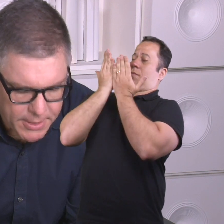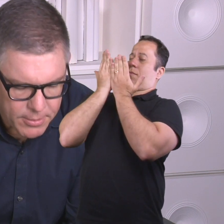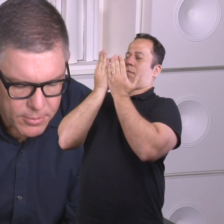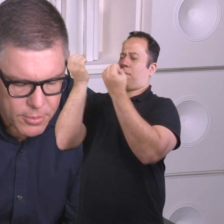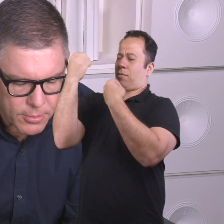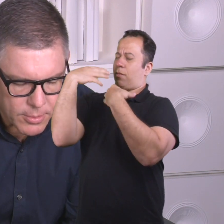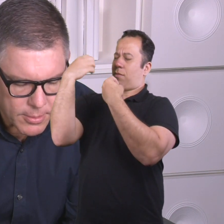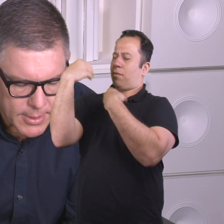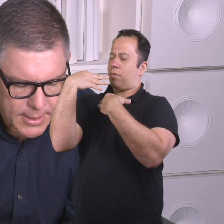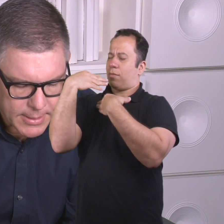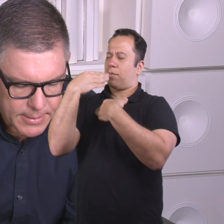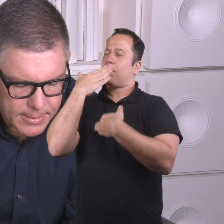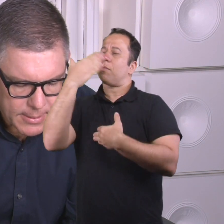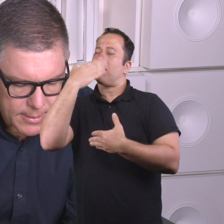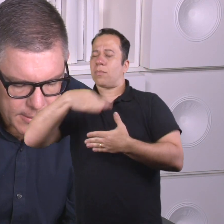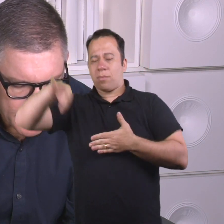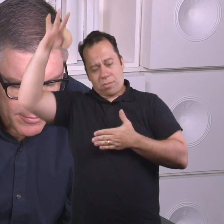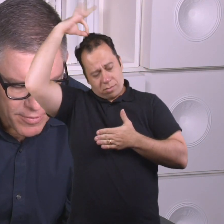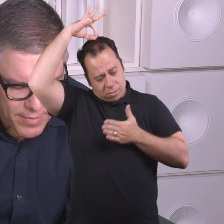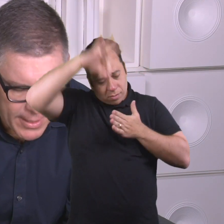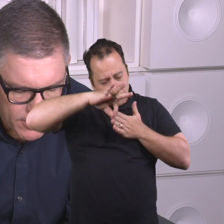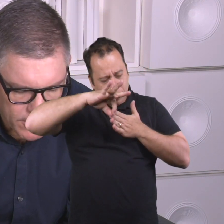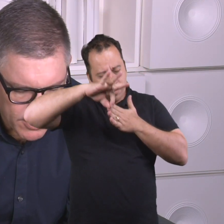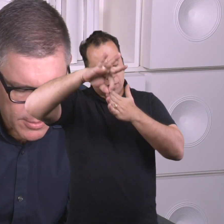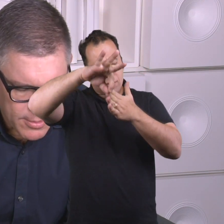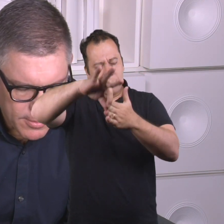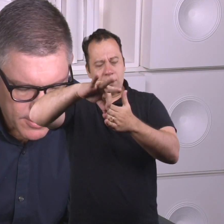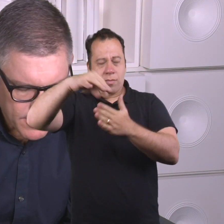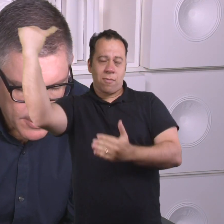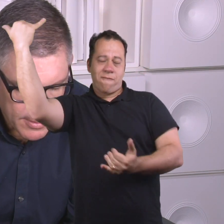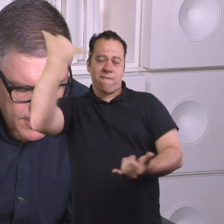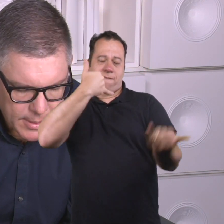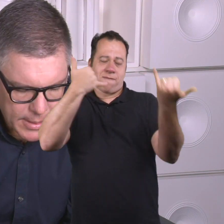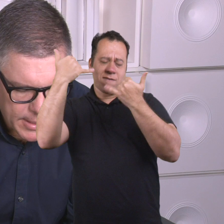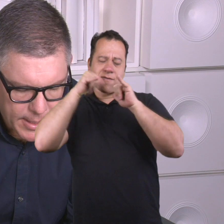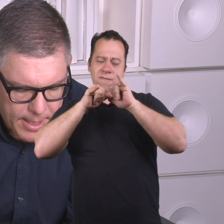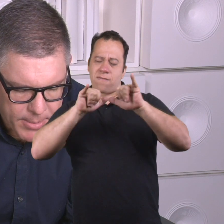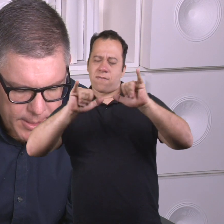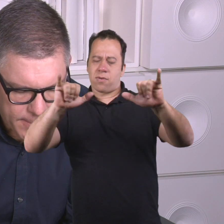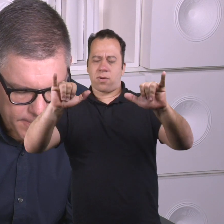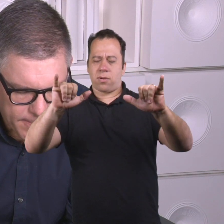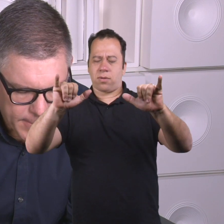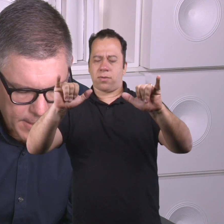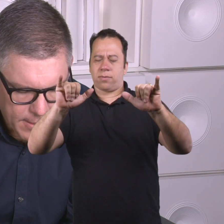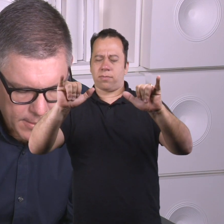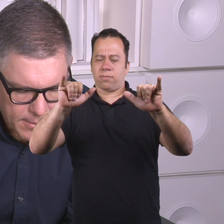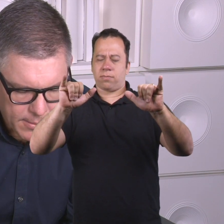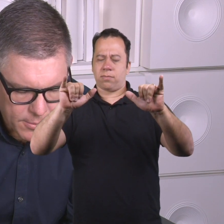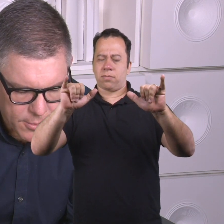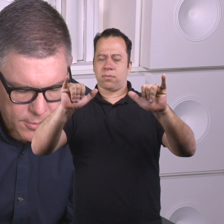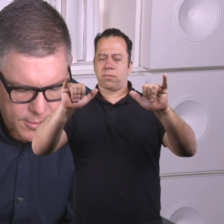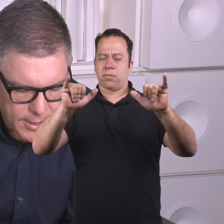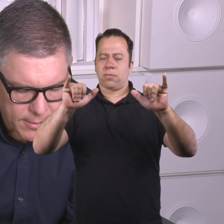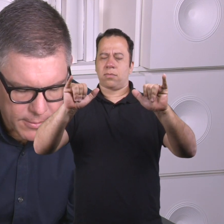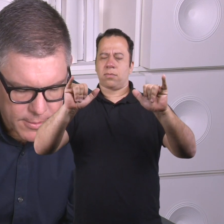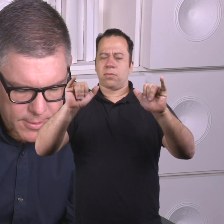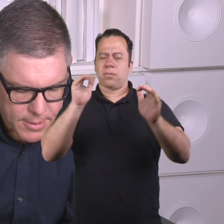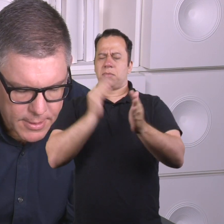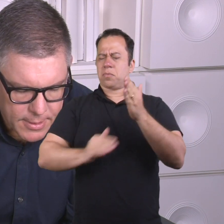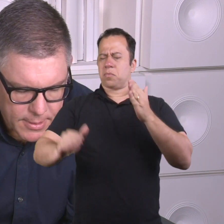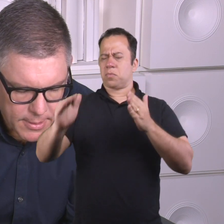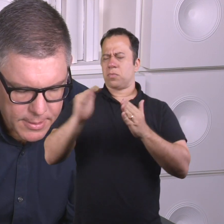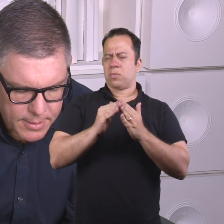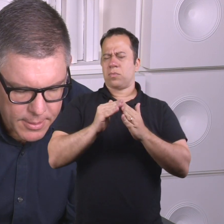teu Espírito nos conduza, fale conosco e quebre os nossos